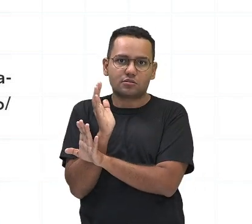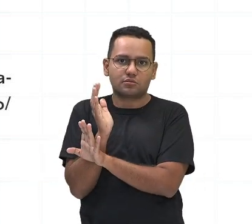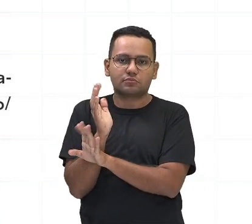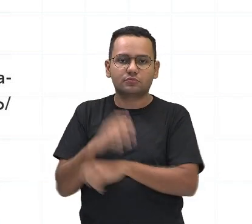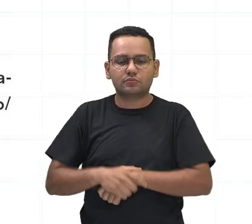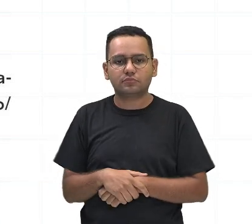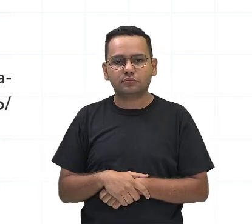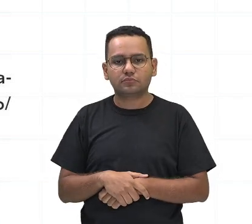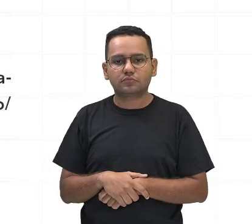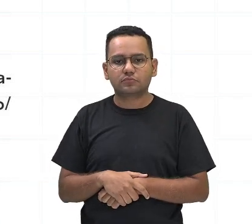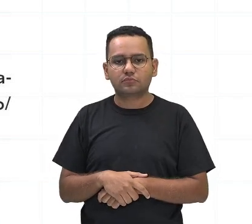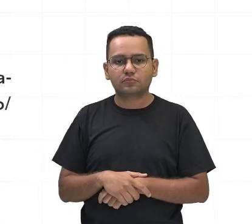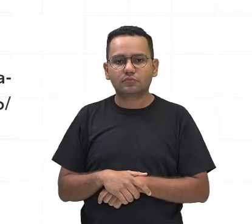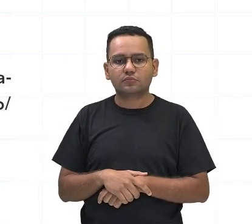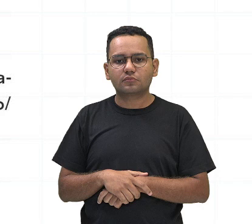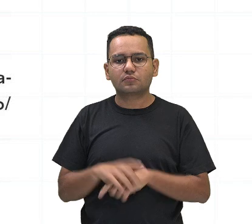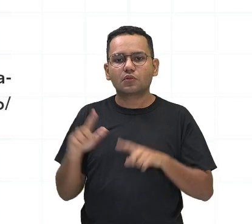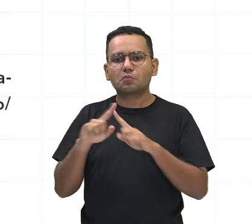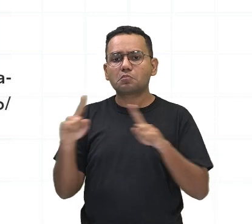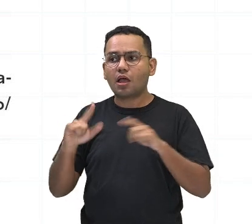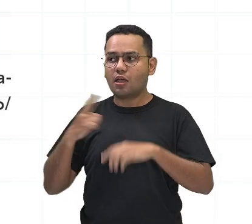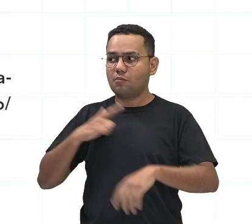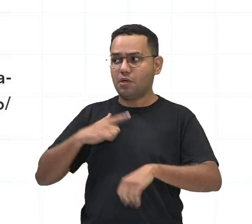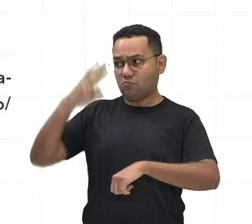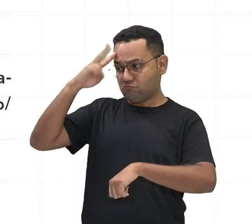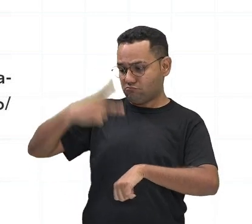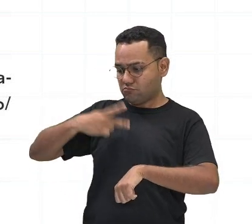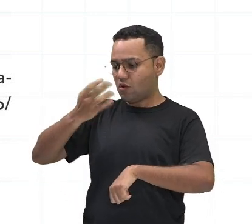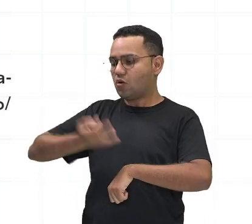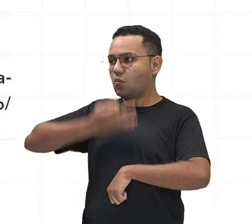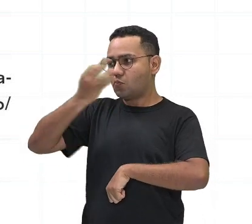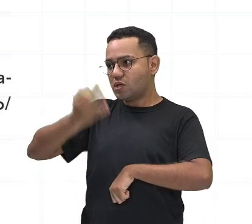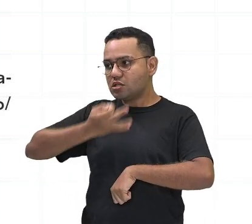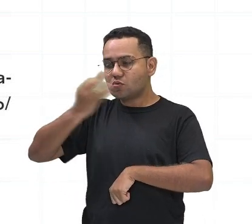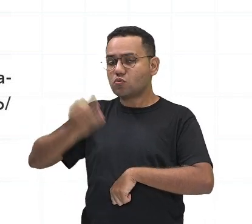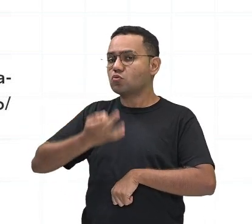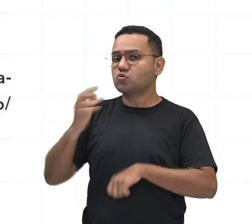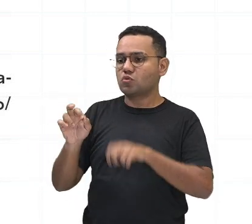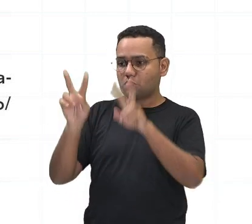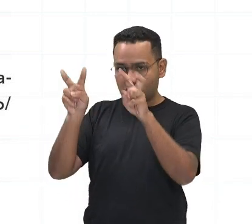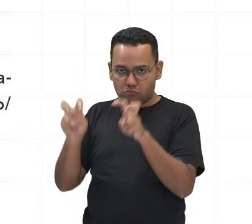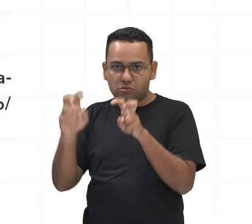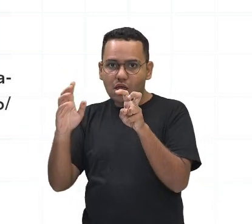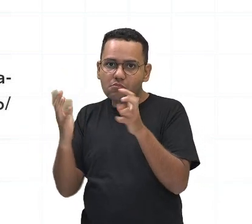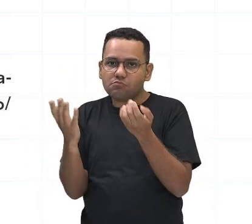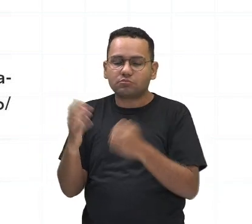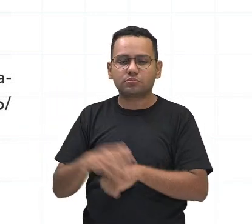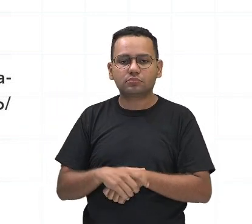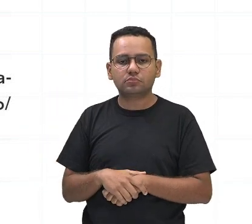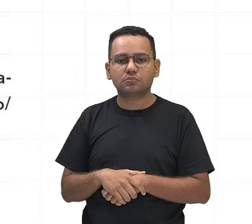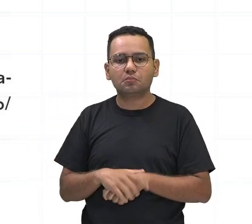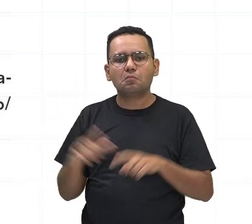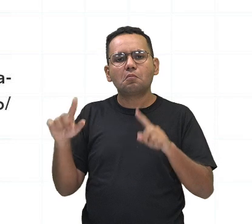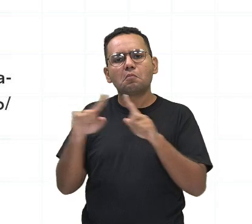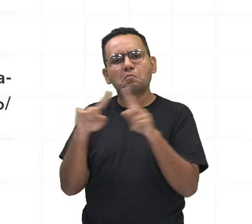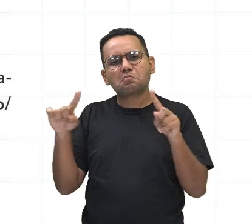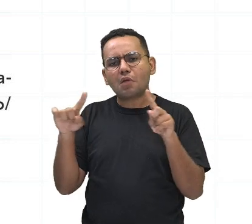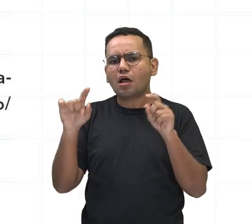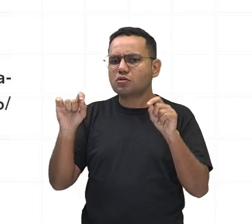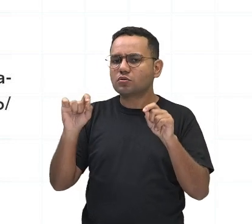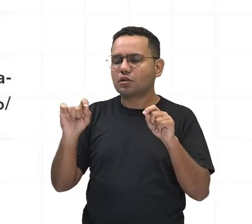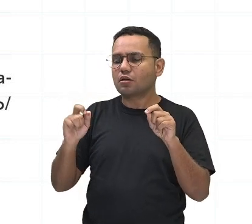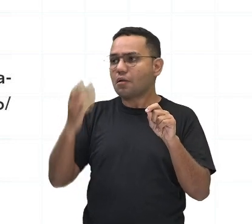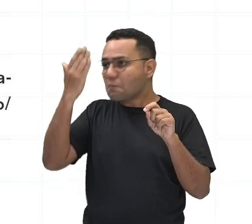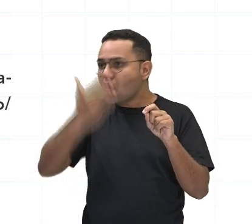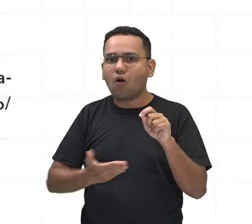a opinião é o meu ponto de vista a respeito daquele fato. Ela não é, portanto, um fato,